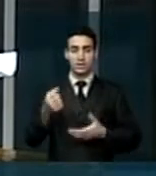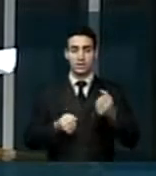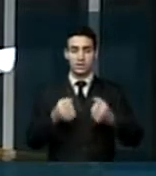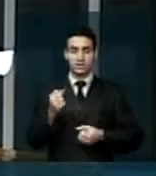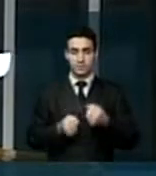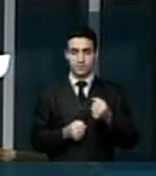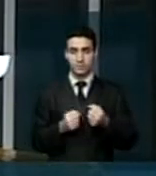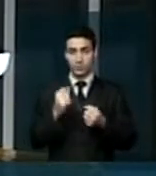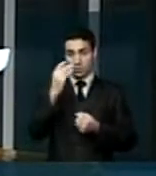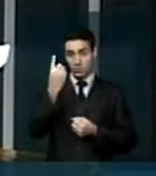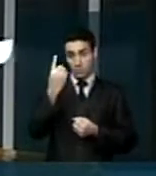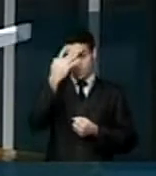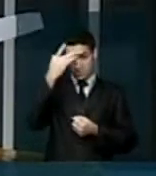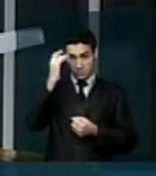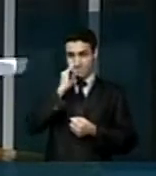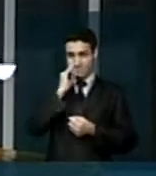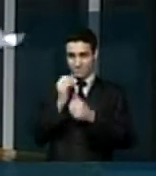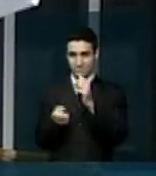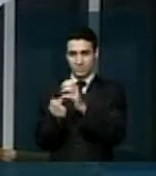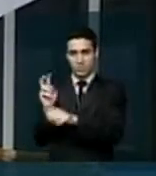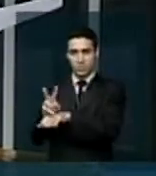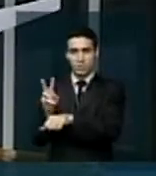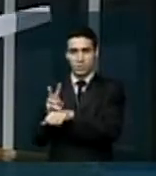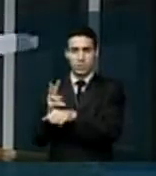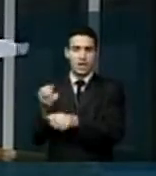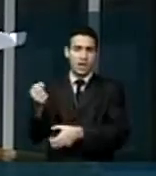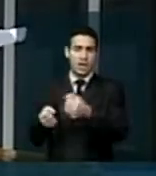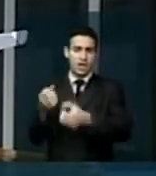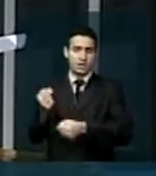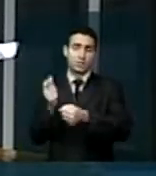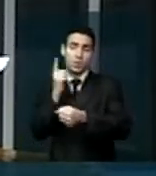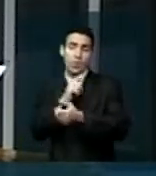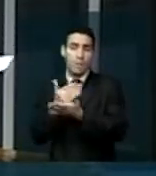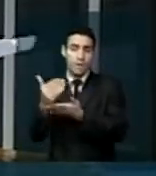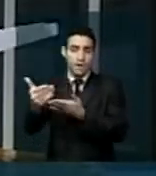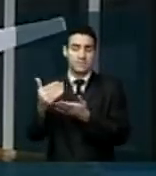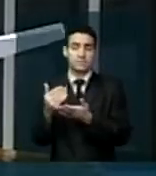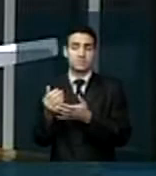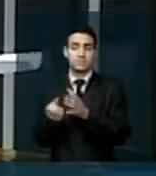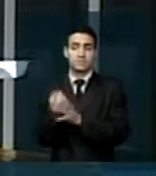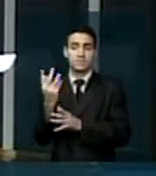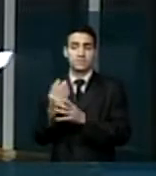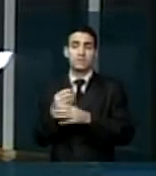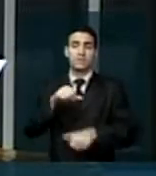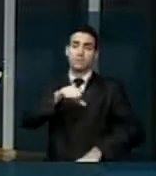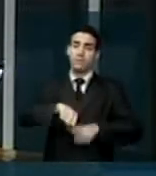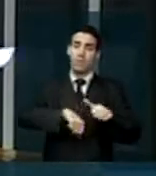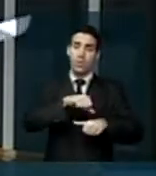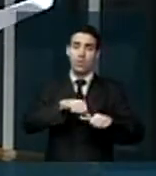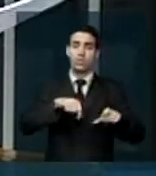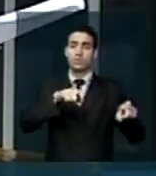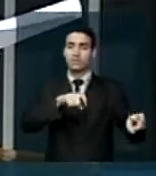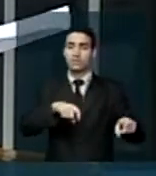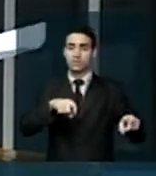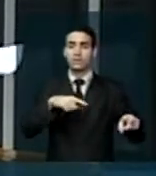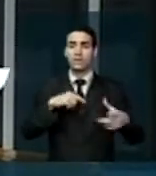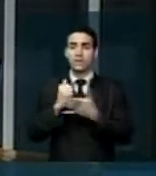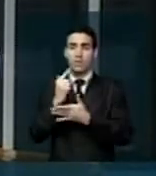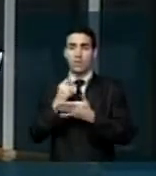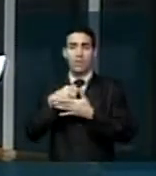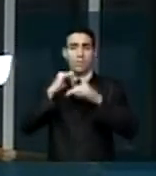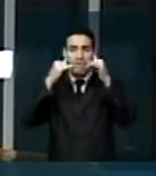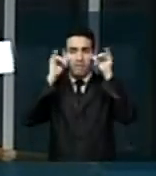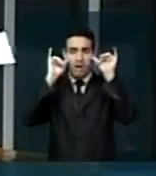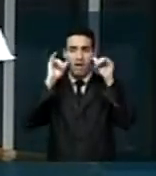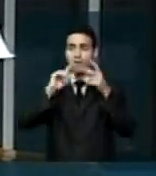Um produtor de leite, para chegar a começar a produzir, ele modifica o plantel, ele compra vacas